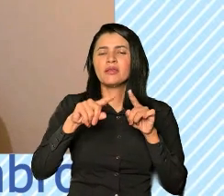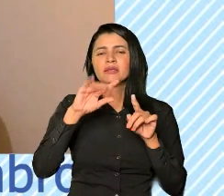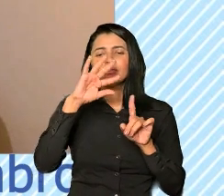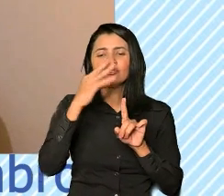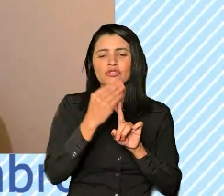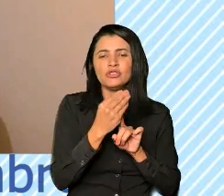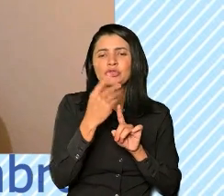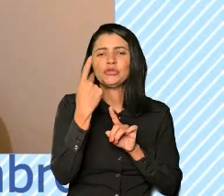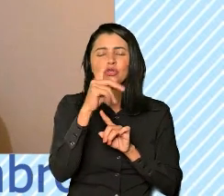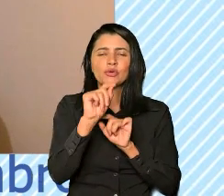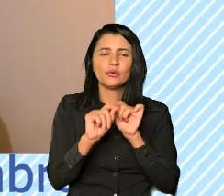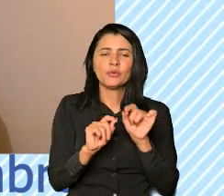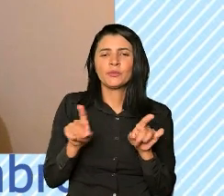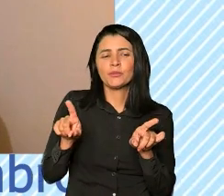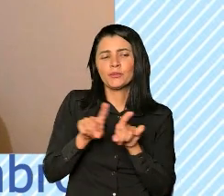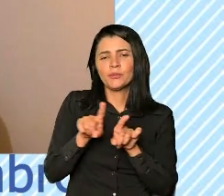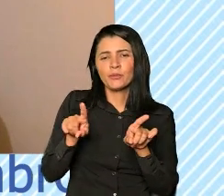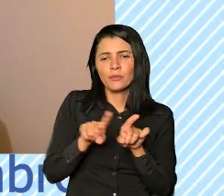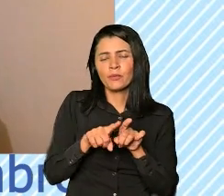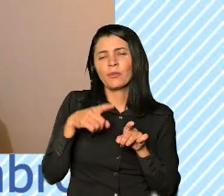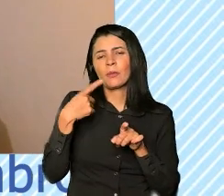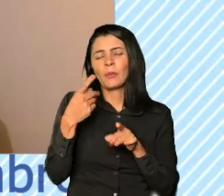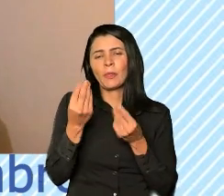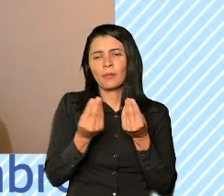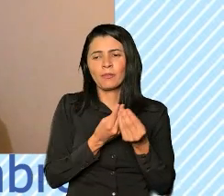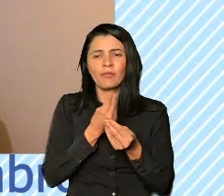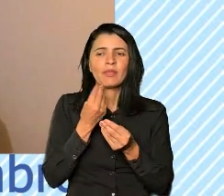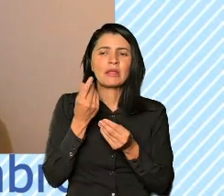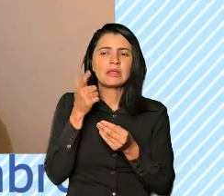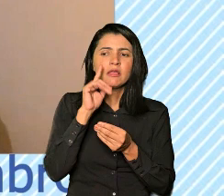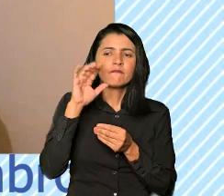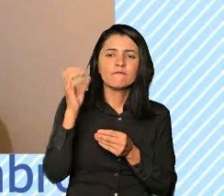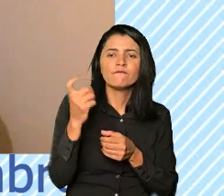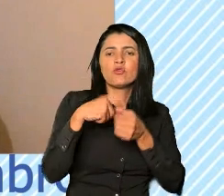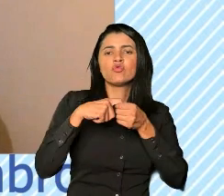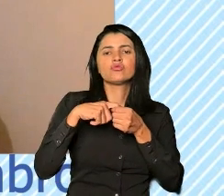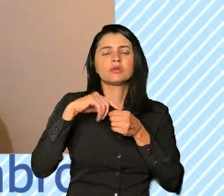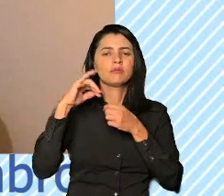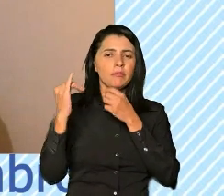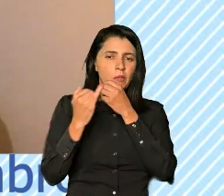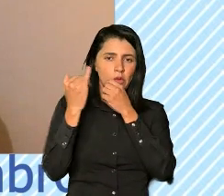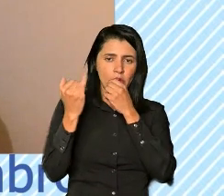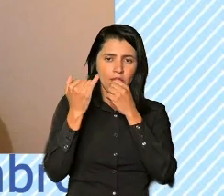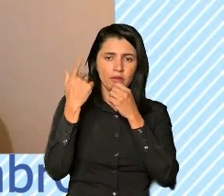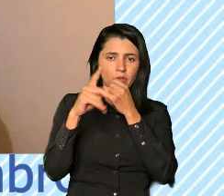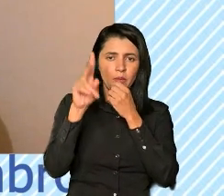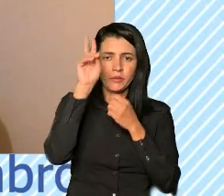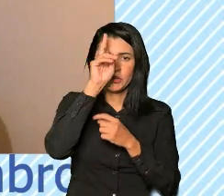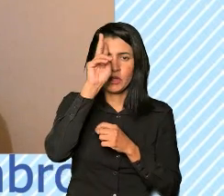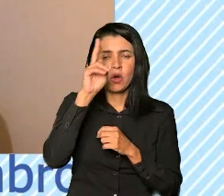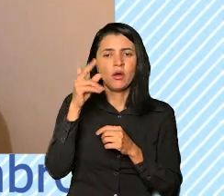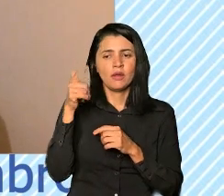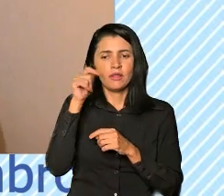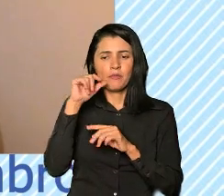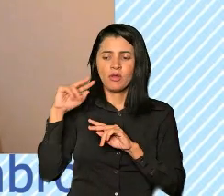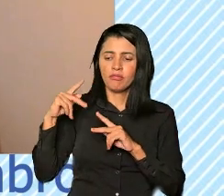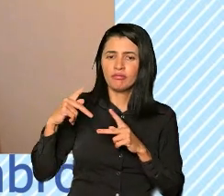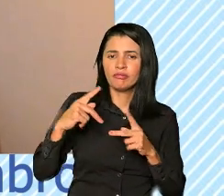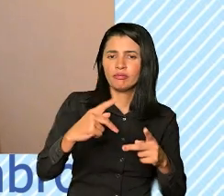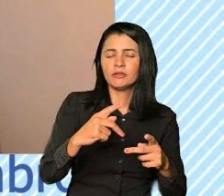artísticos, né, e tentar resgatar a importância histórica que foi herdada das